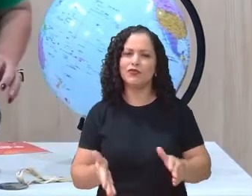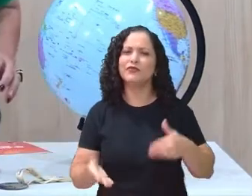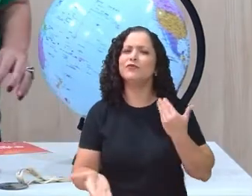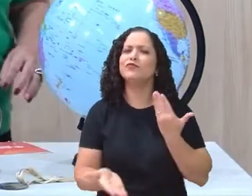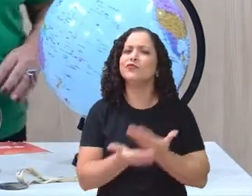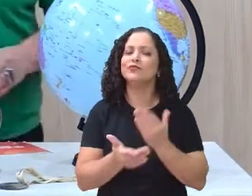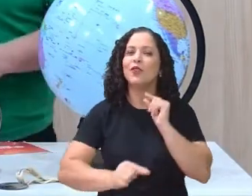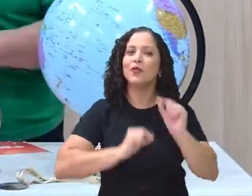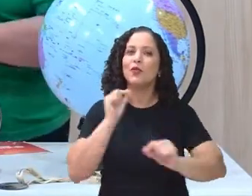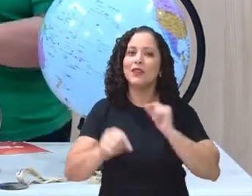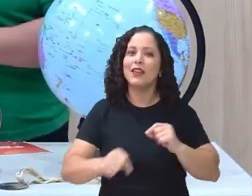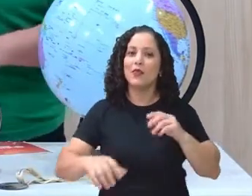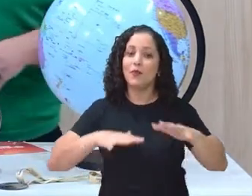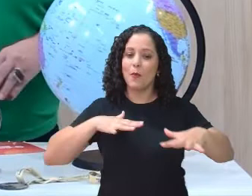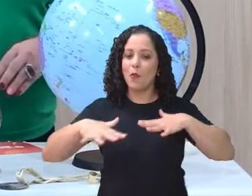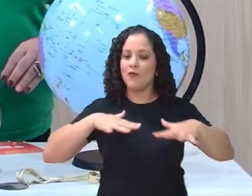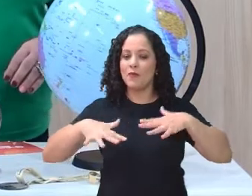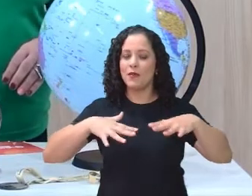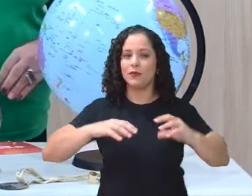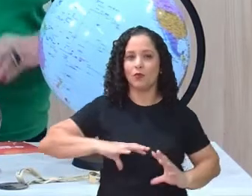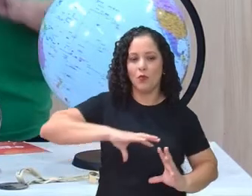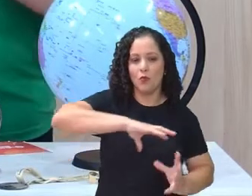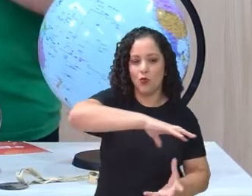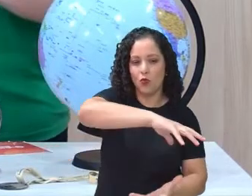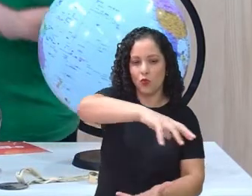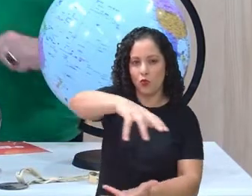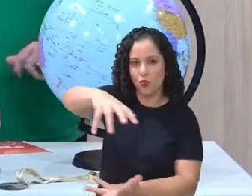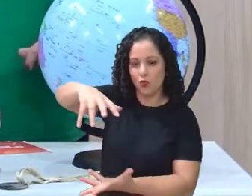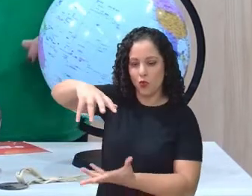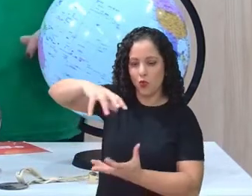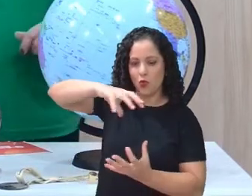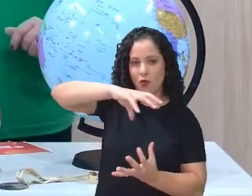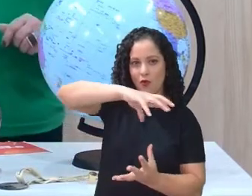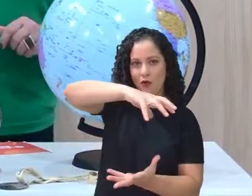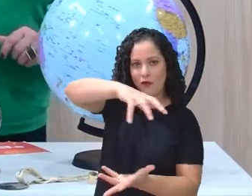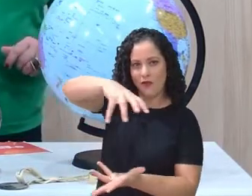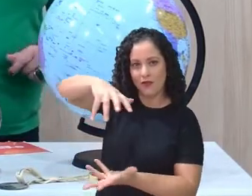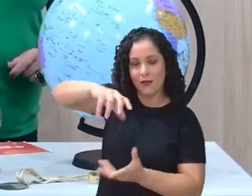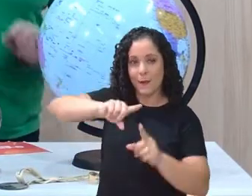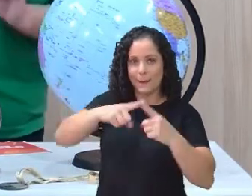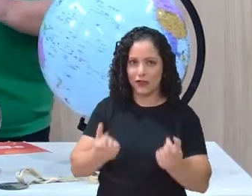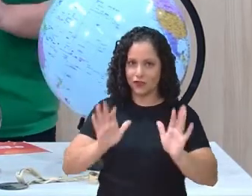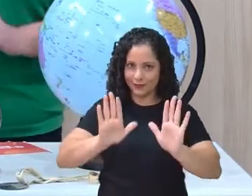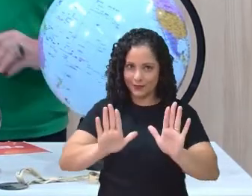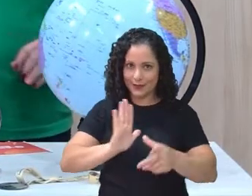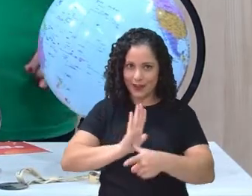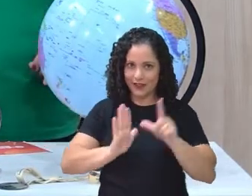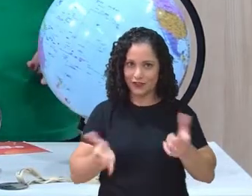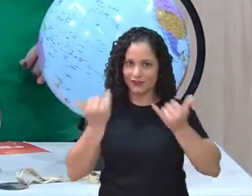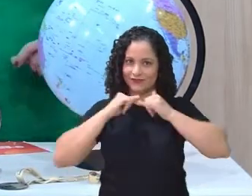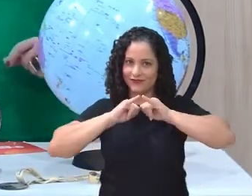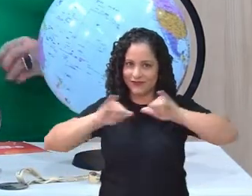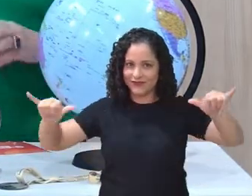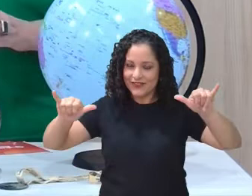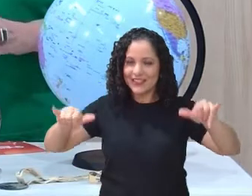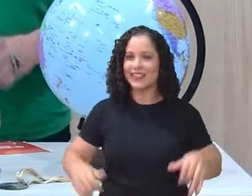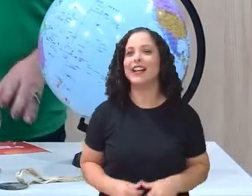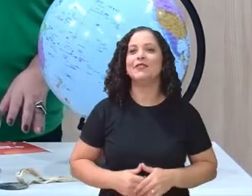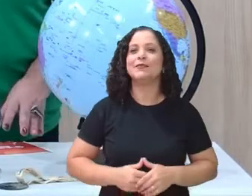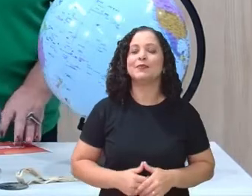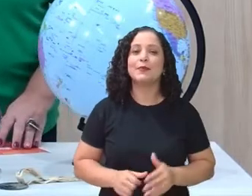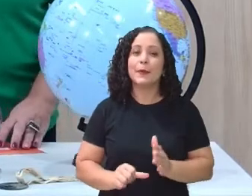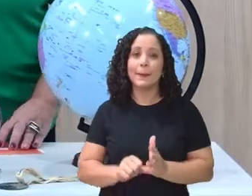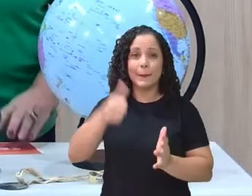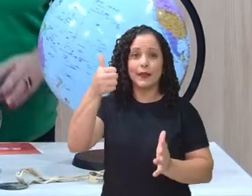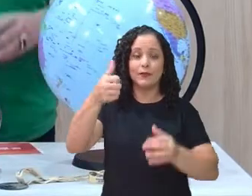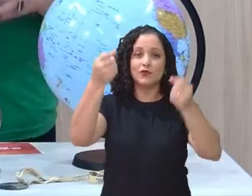essa questão dos movimentos da Terra. Mas antes, temos alguns avisos, fiquem atentos. Então, primeiro é